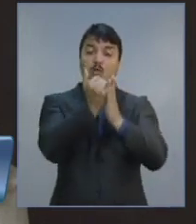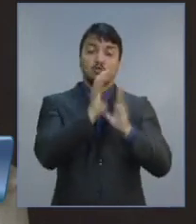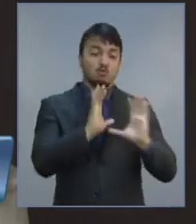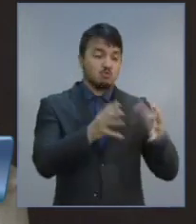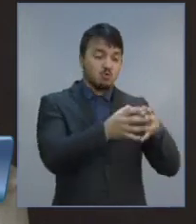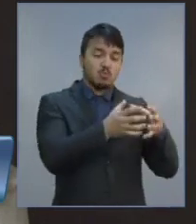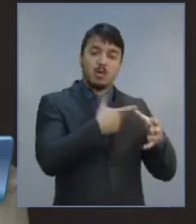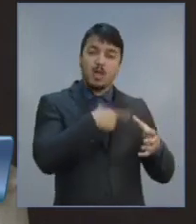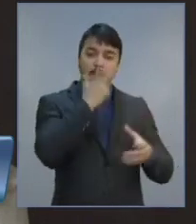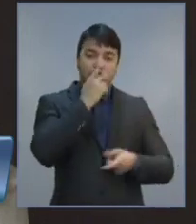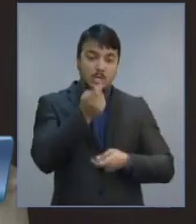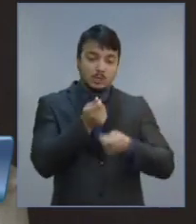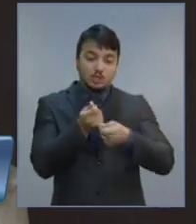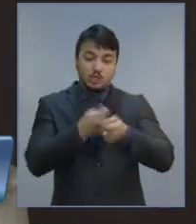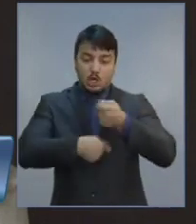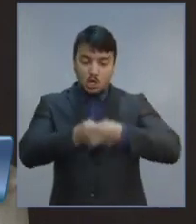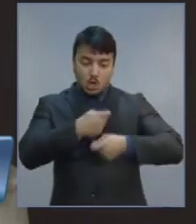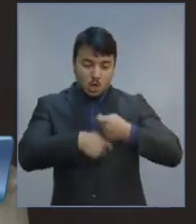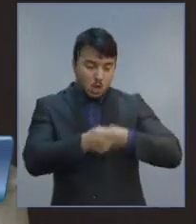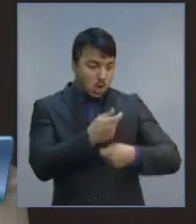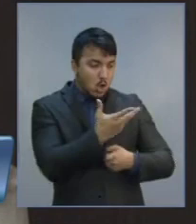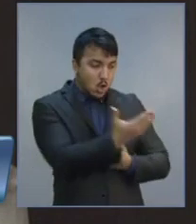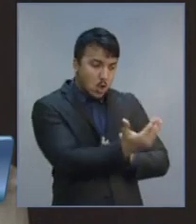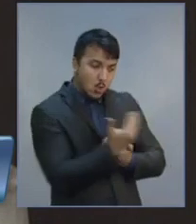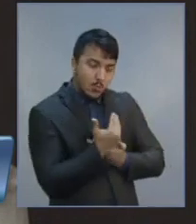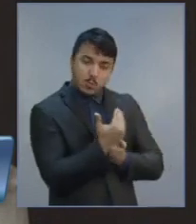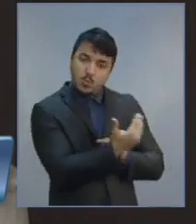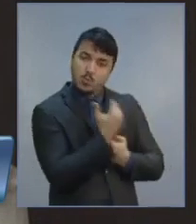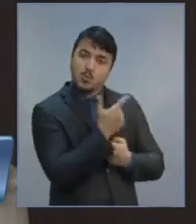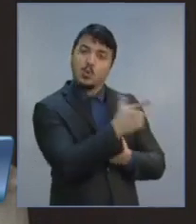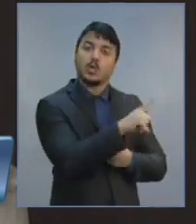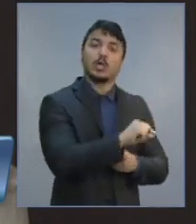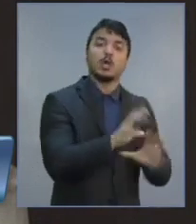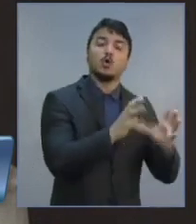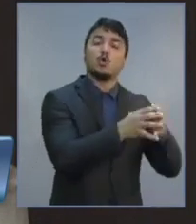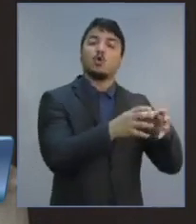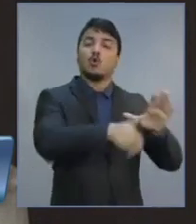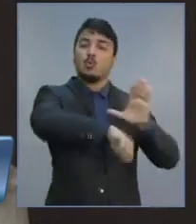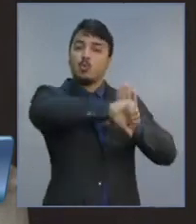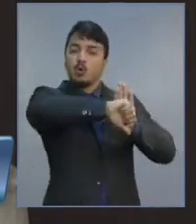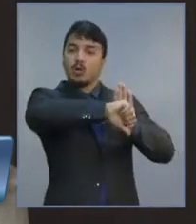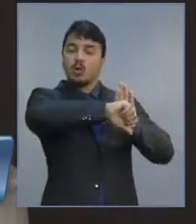da dependência do apenado mais frágil às